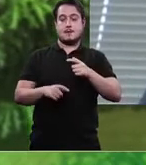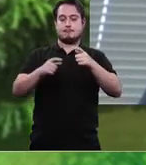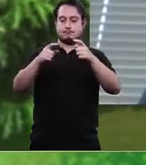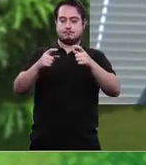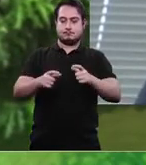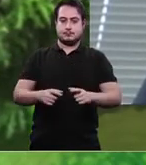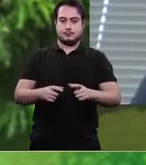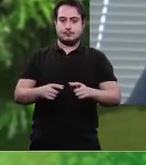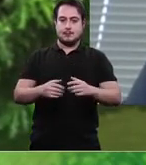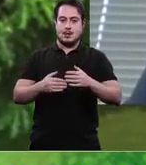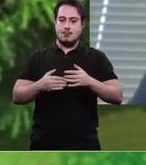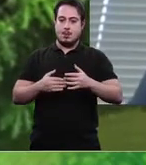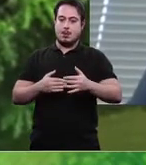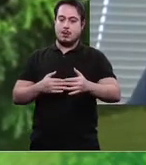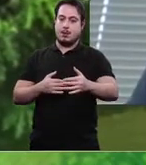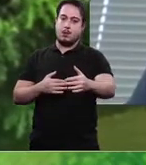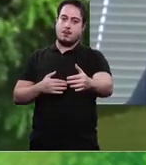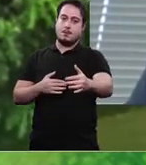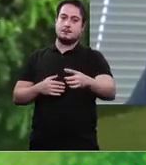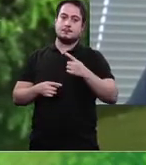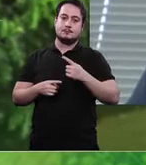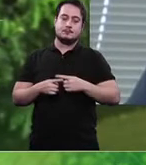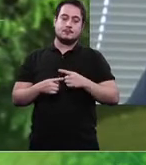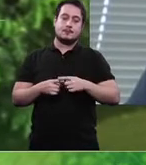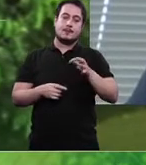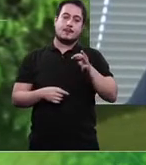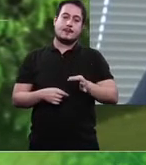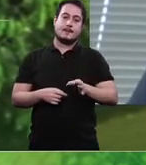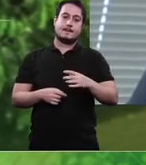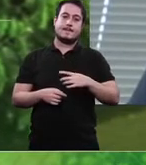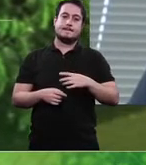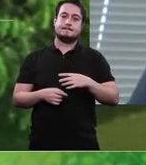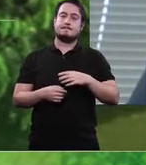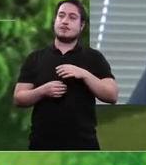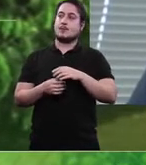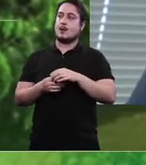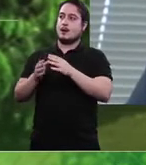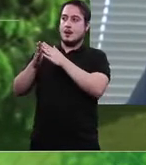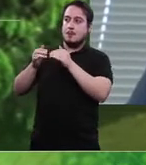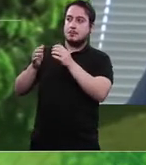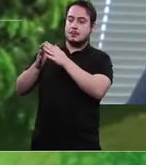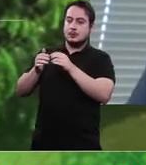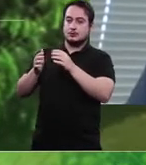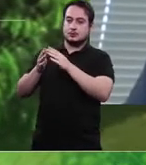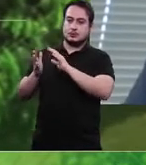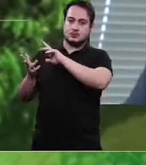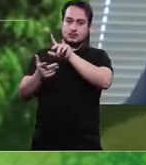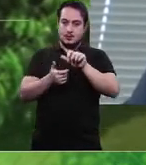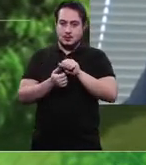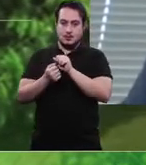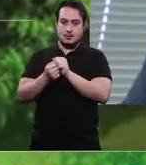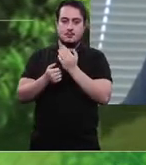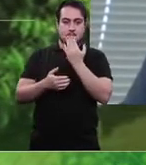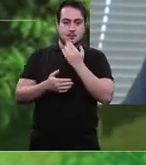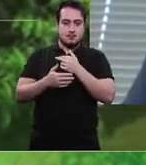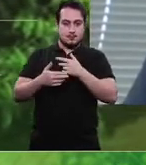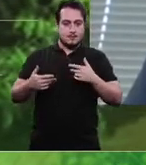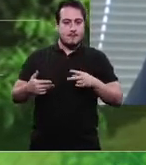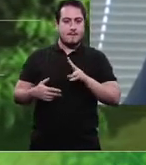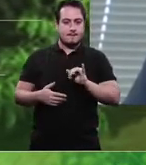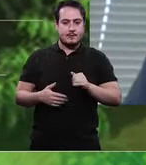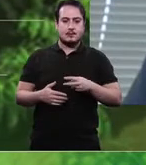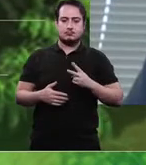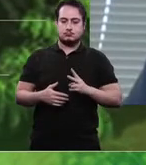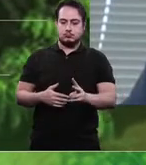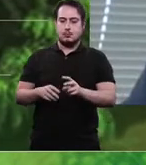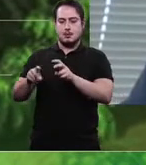gente no longo prazo, porque certamente a demanda internacional por alimentos ela vai seguir, a demanda por agronegócio